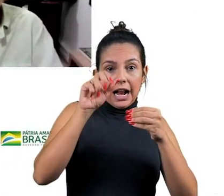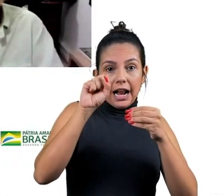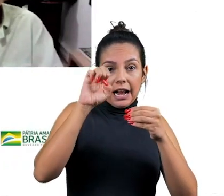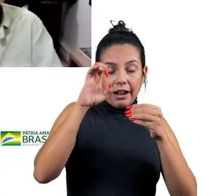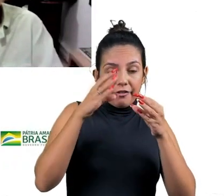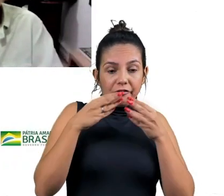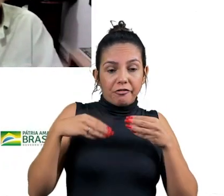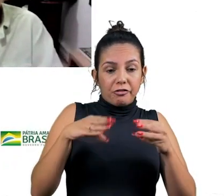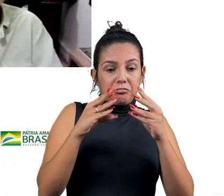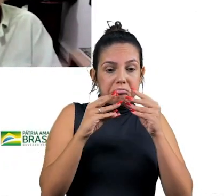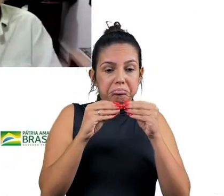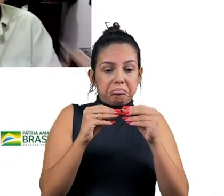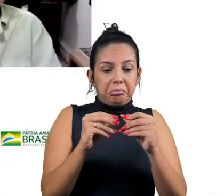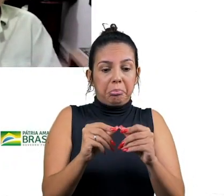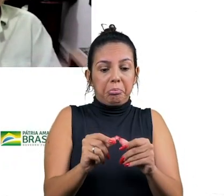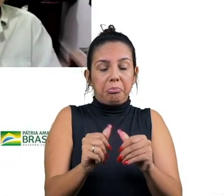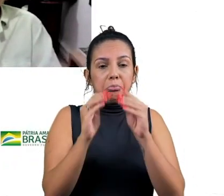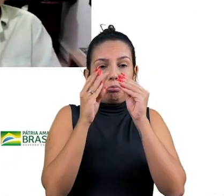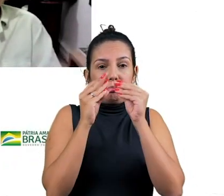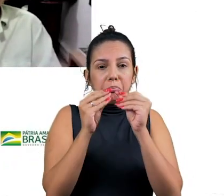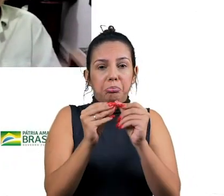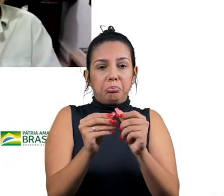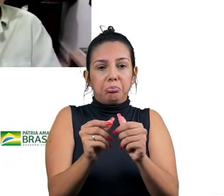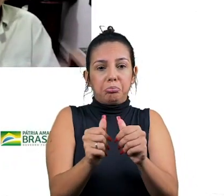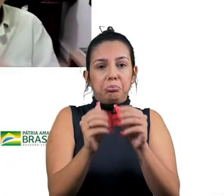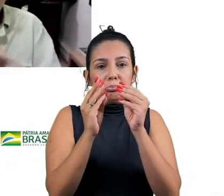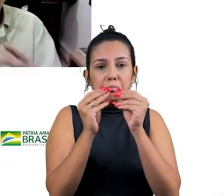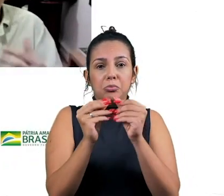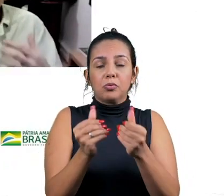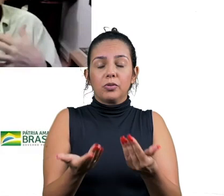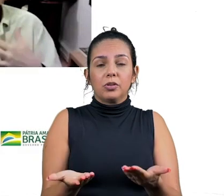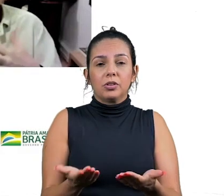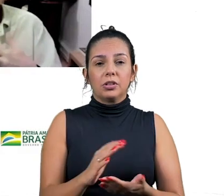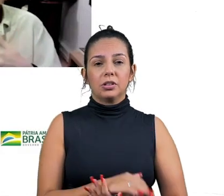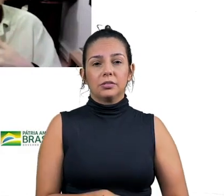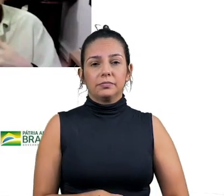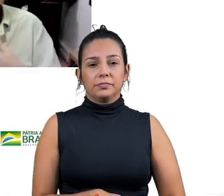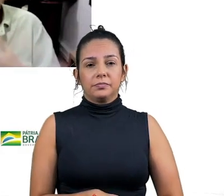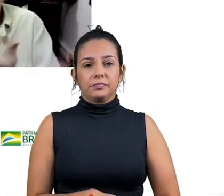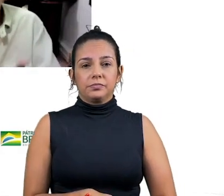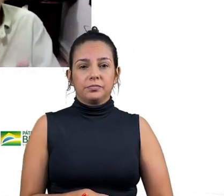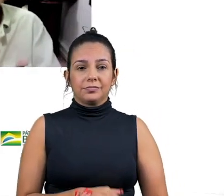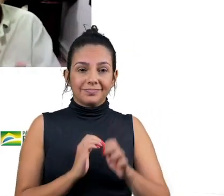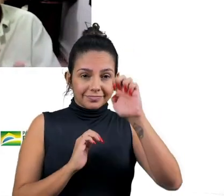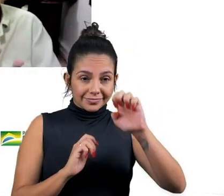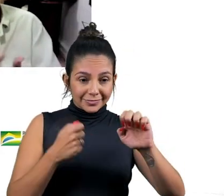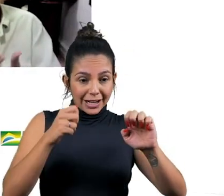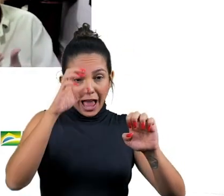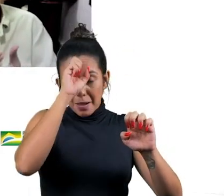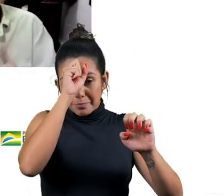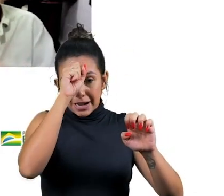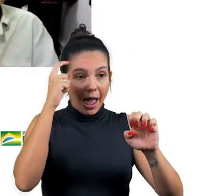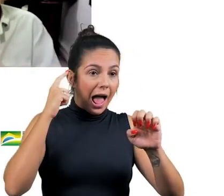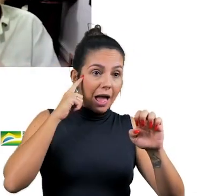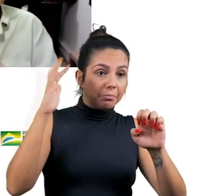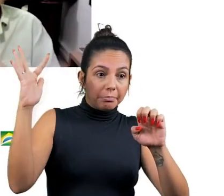classe está se dissolvendo. E então a esquerda precisa de aprender a